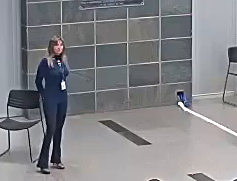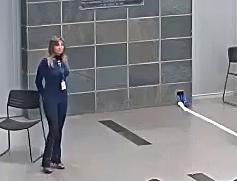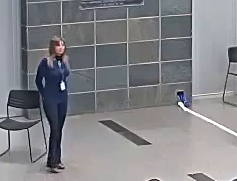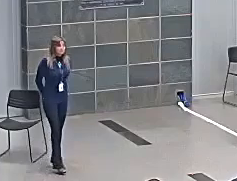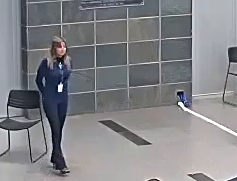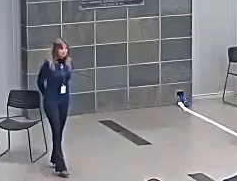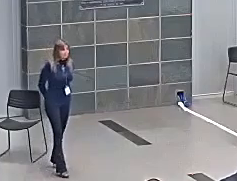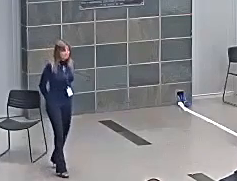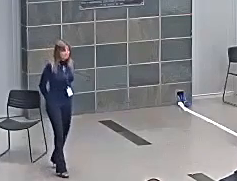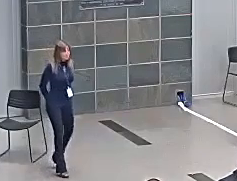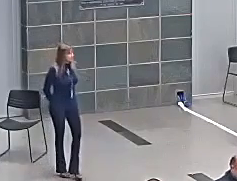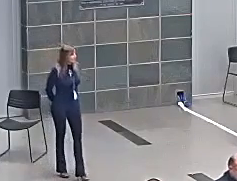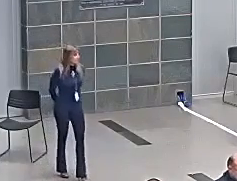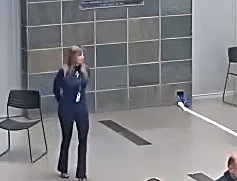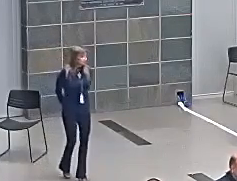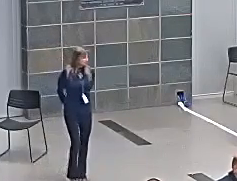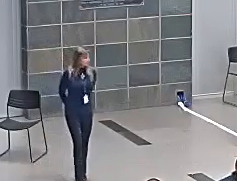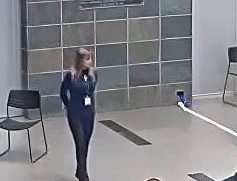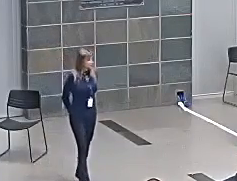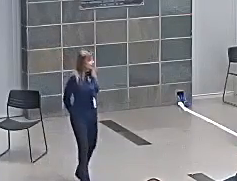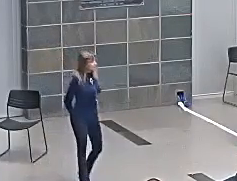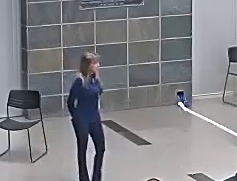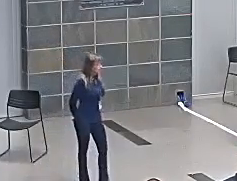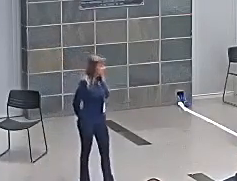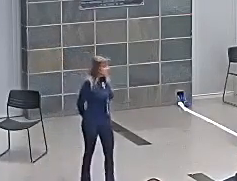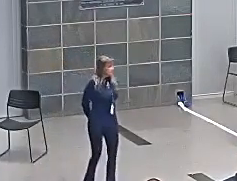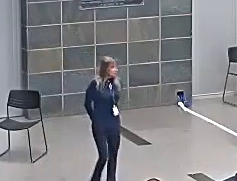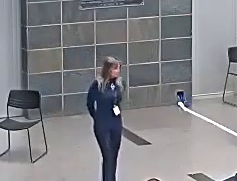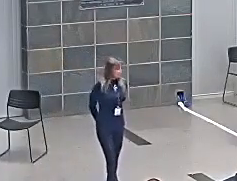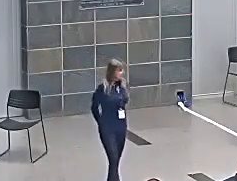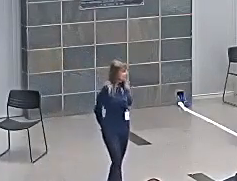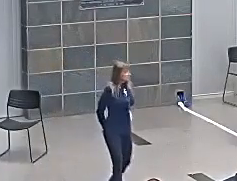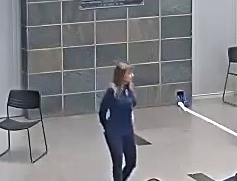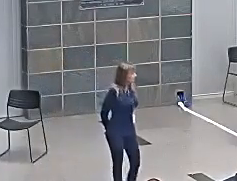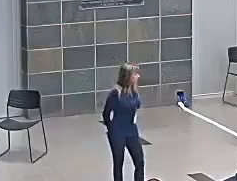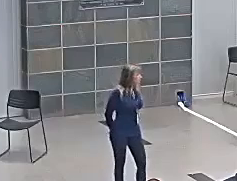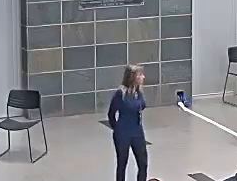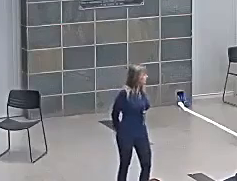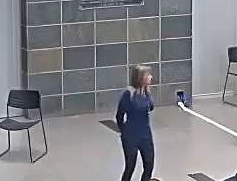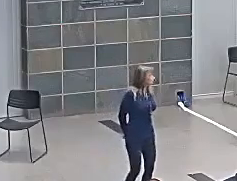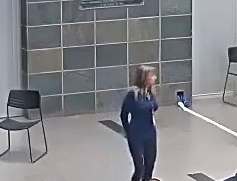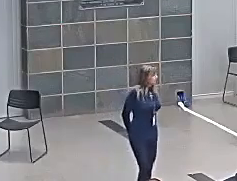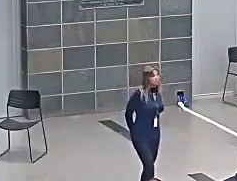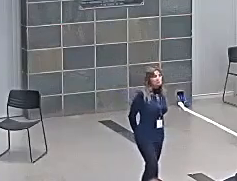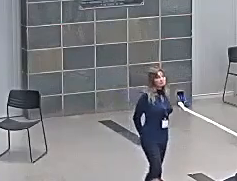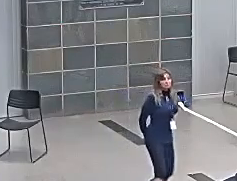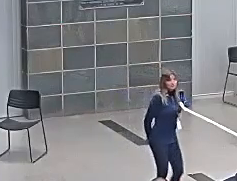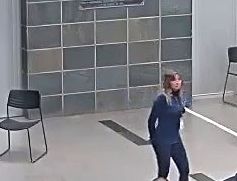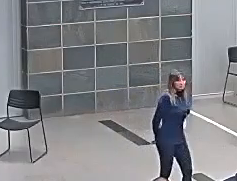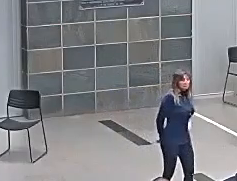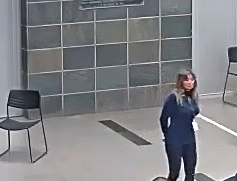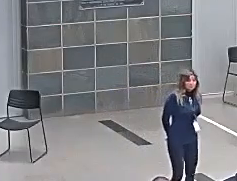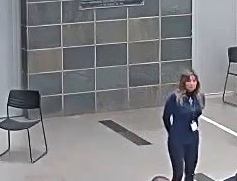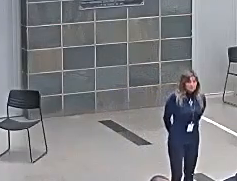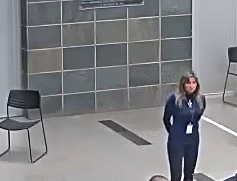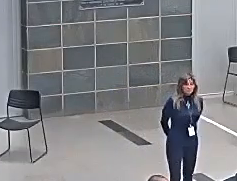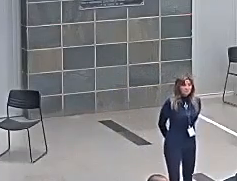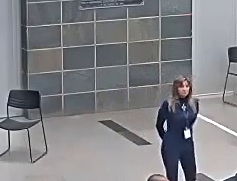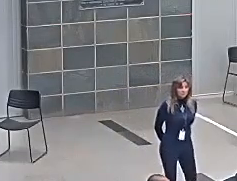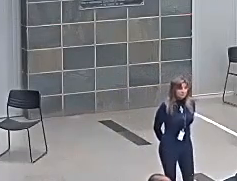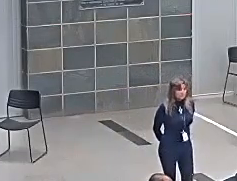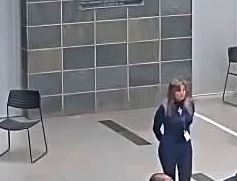senhor presidente eh a questão do nosso absoluto repúdio e eu trago a nota que foi